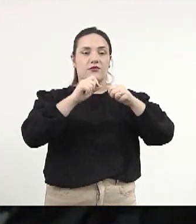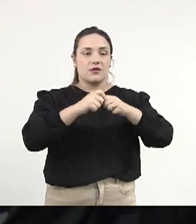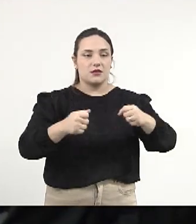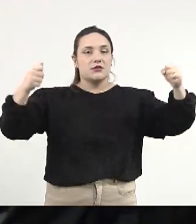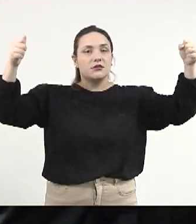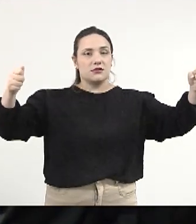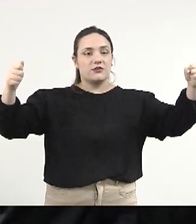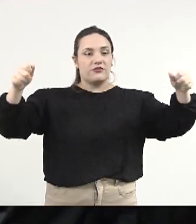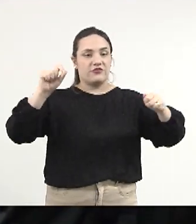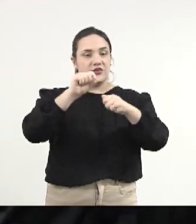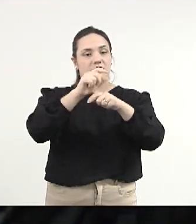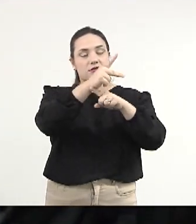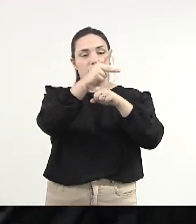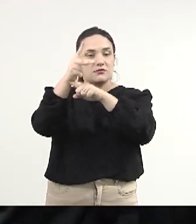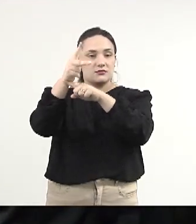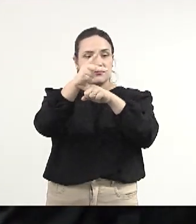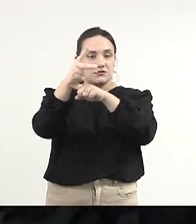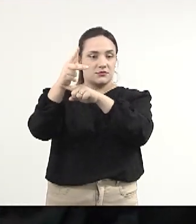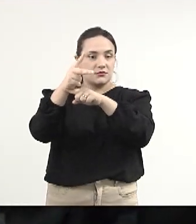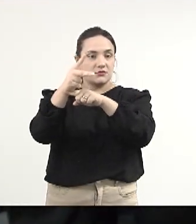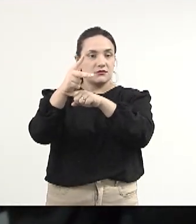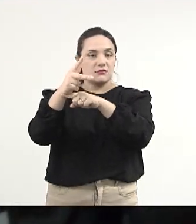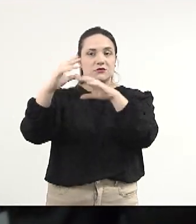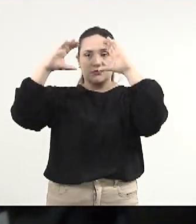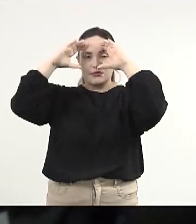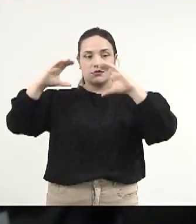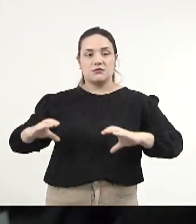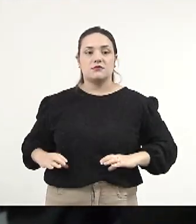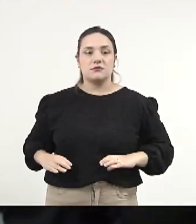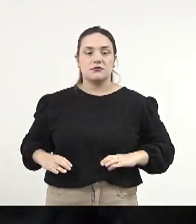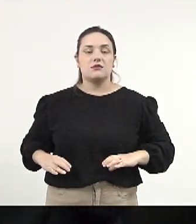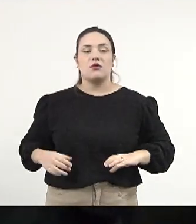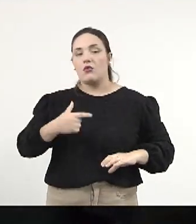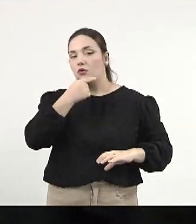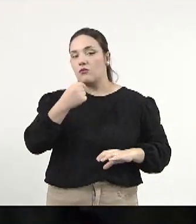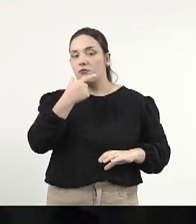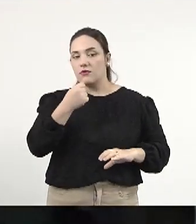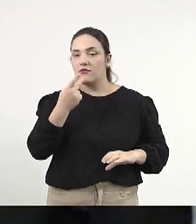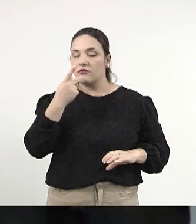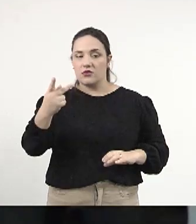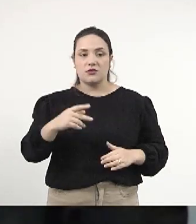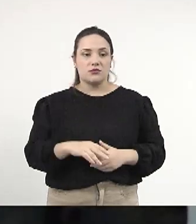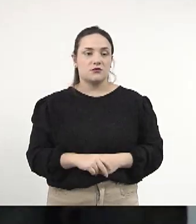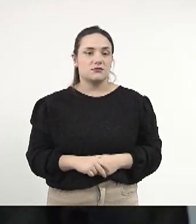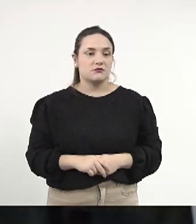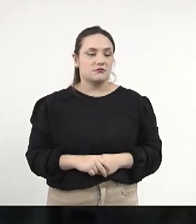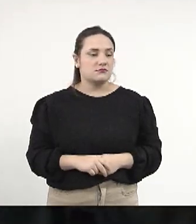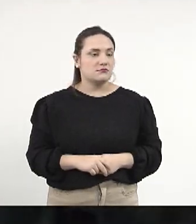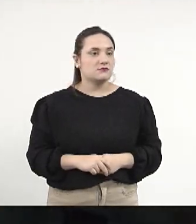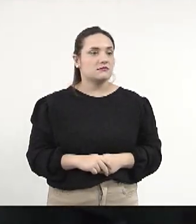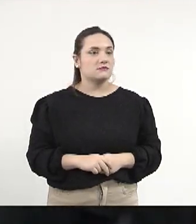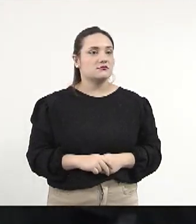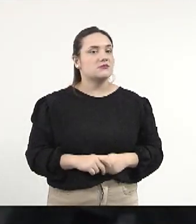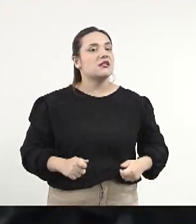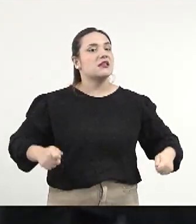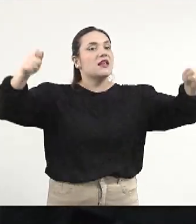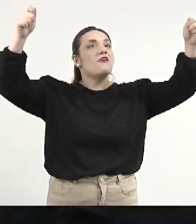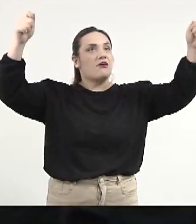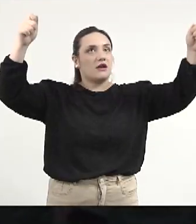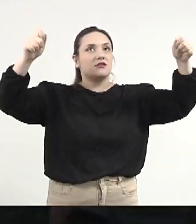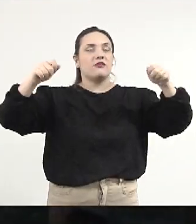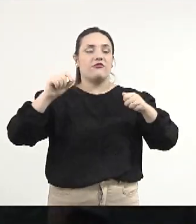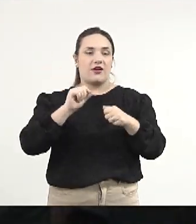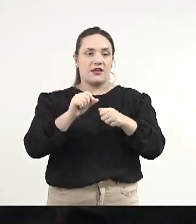de videochamada, aonde esse cidadão que segurou todo esse processo licitatório dizia para elas, levanta a faixa, baixa a